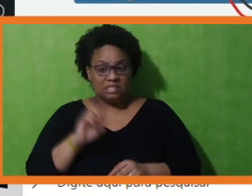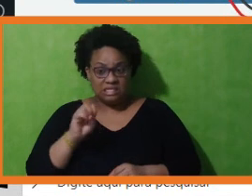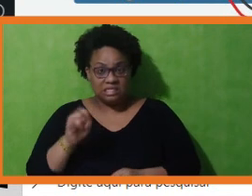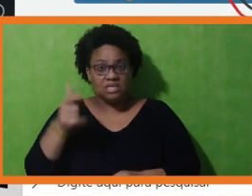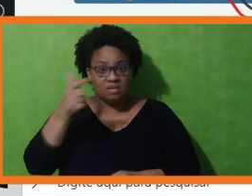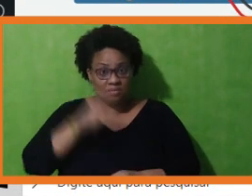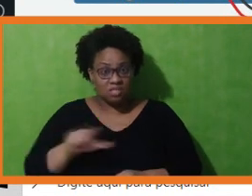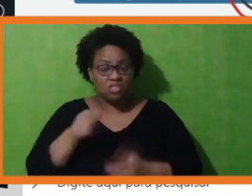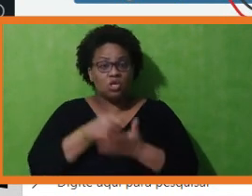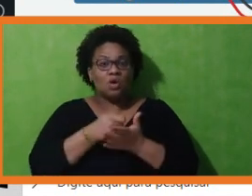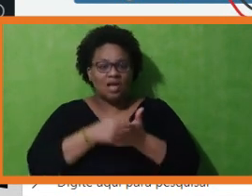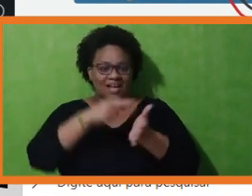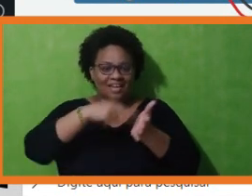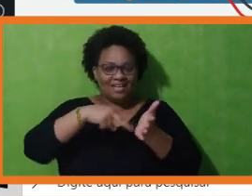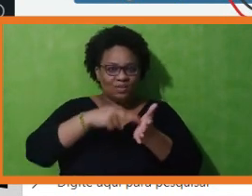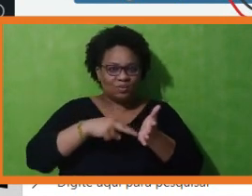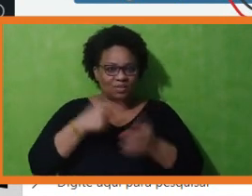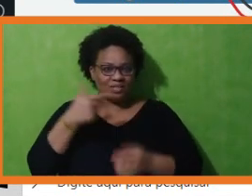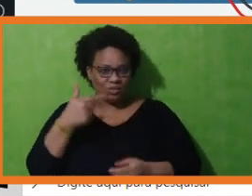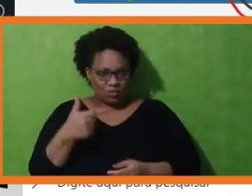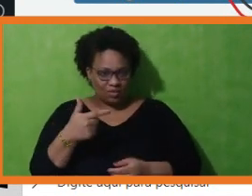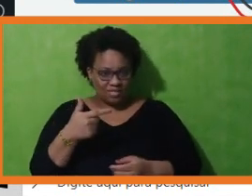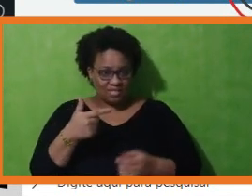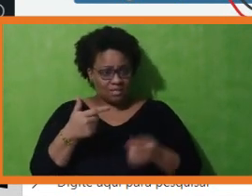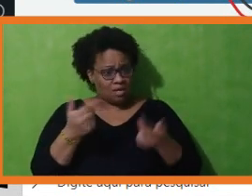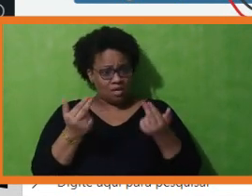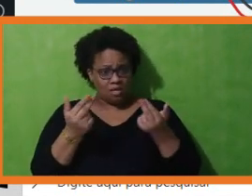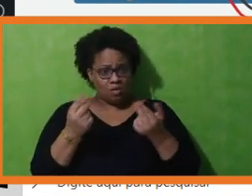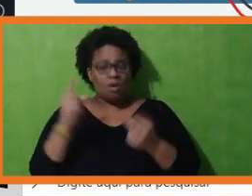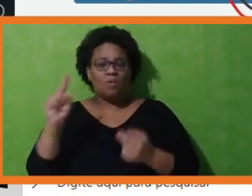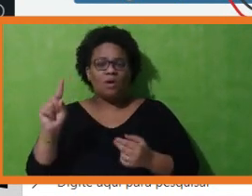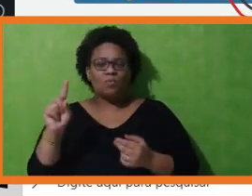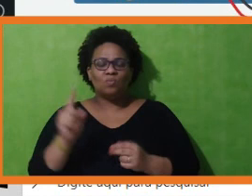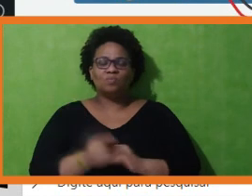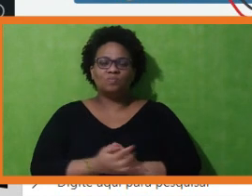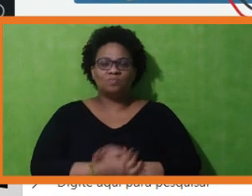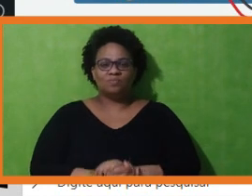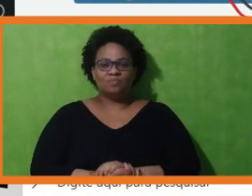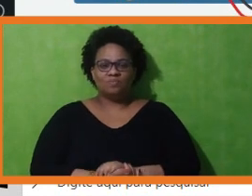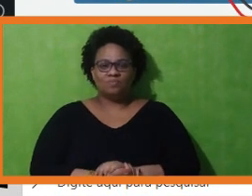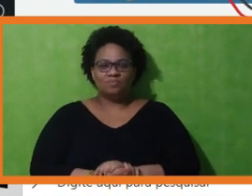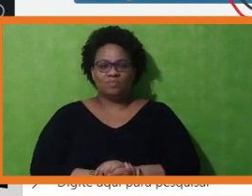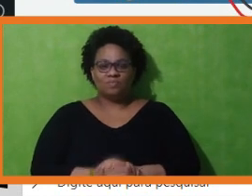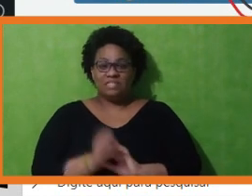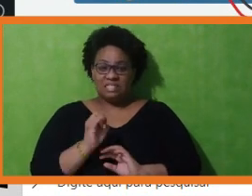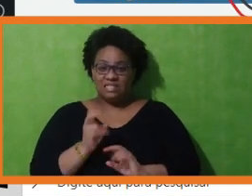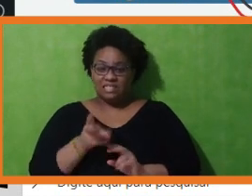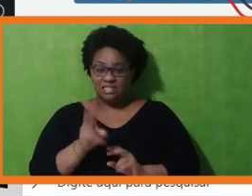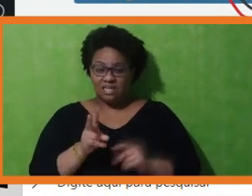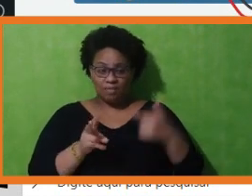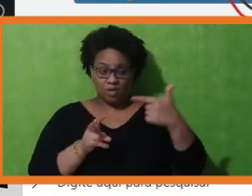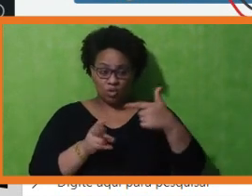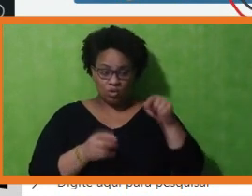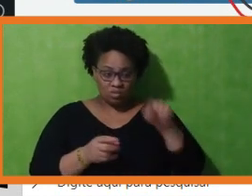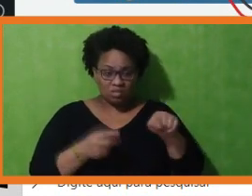Leitura, ou seja, a condição para se repetir é que leitura botão 2 seja igual a 1. Então, enquanto a leitura